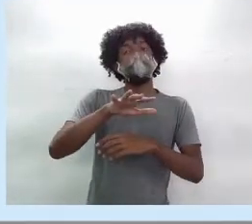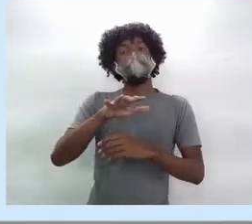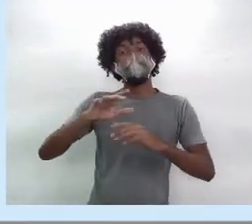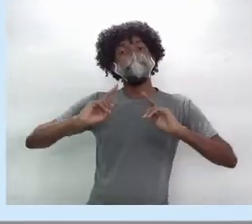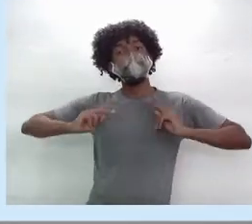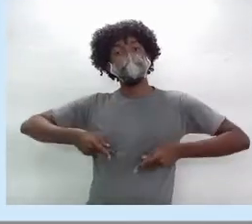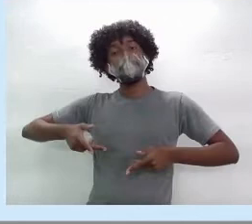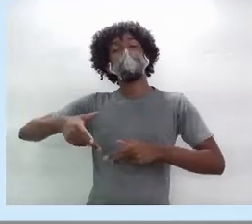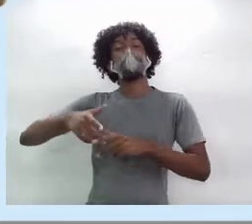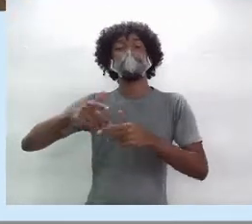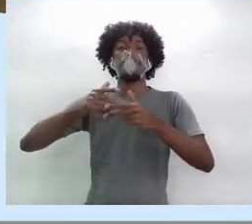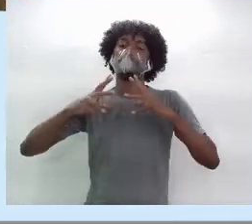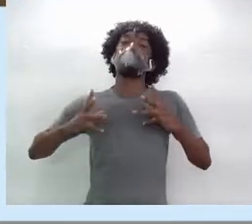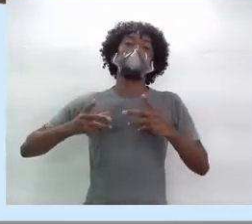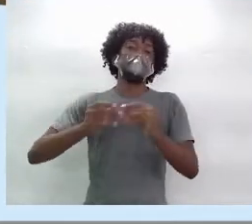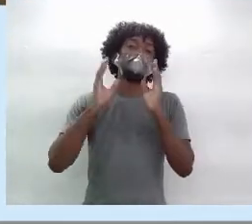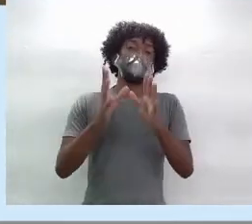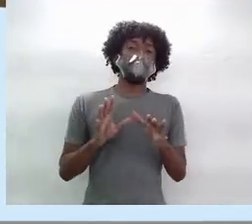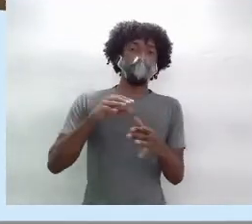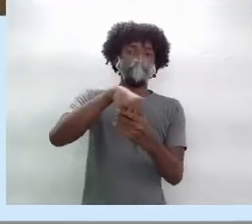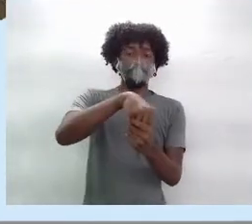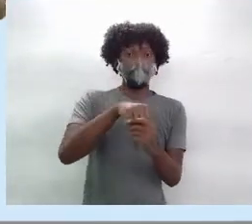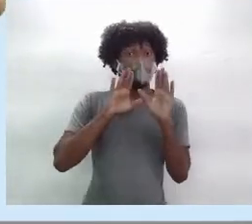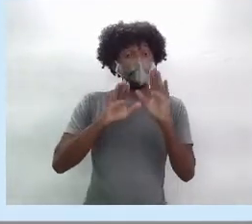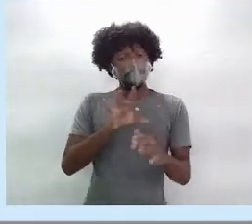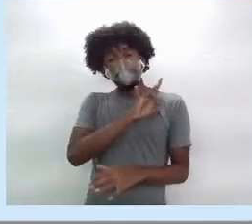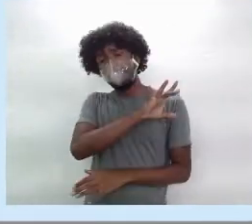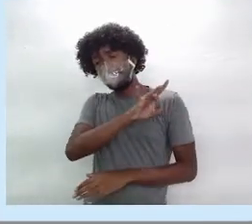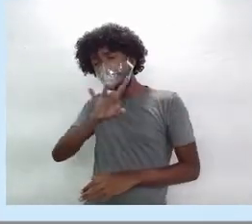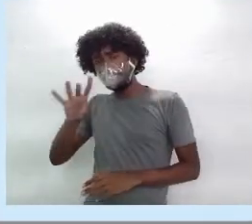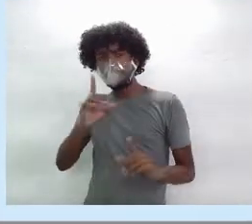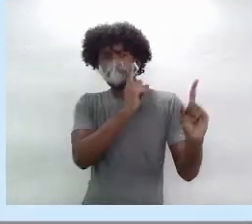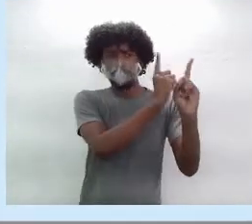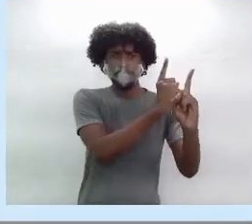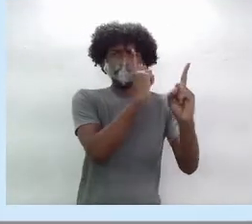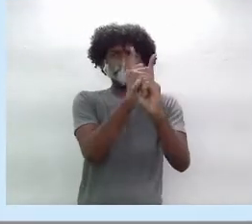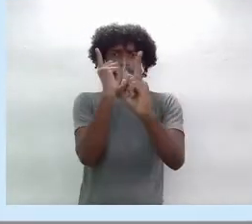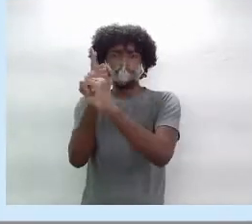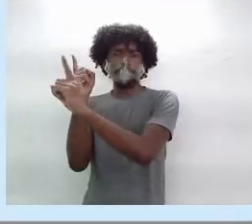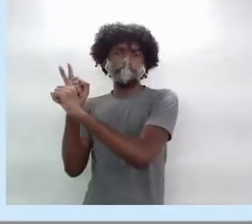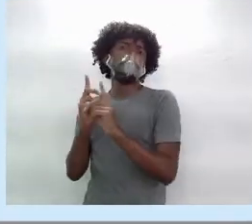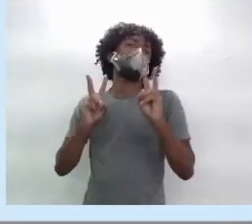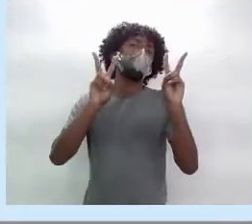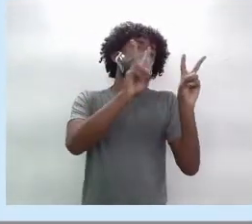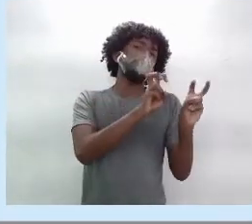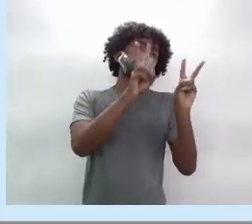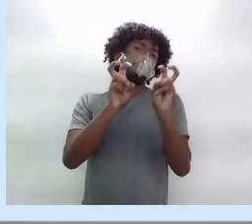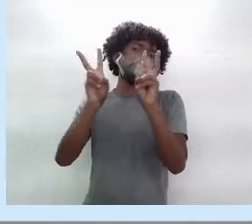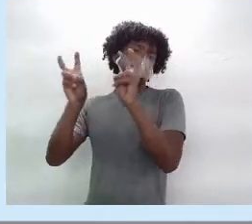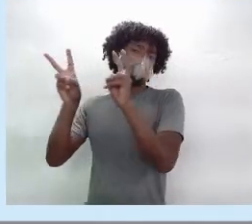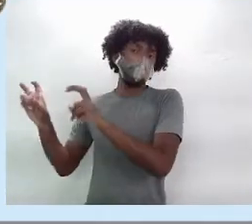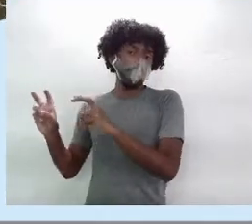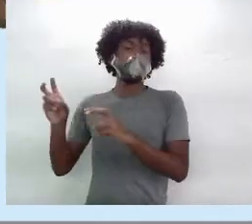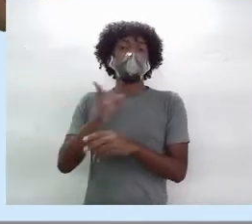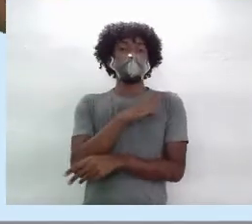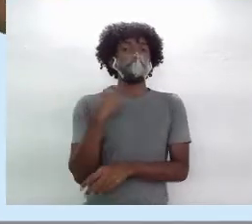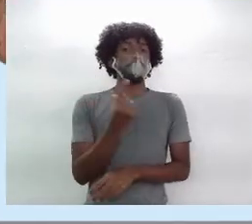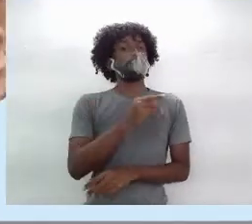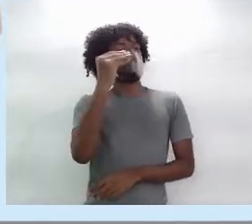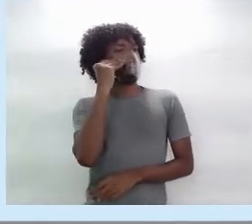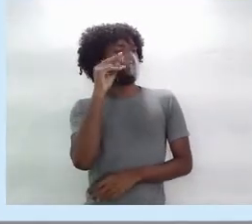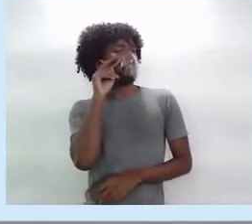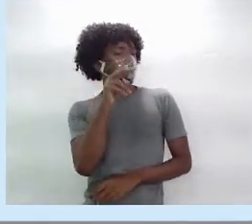essa linha. Cada encontro nosso foi justamente sobre esse viés que nós observamos.